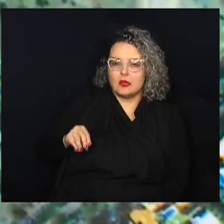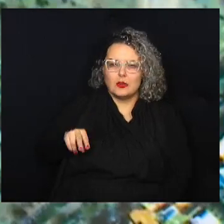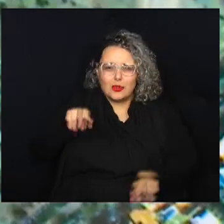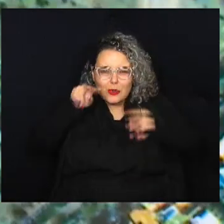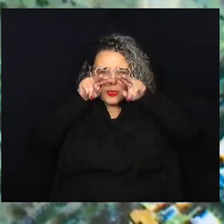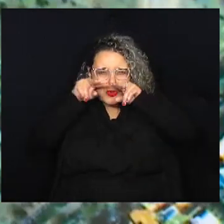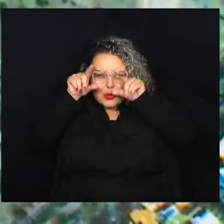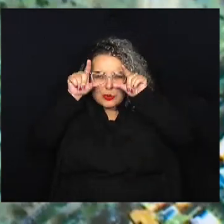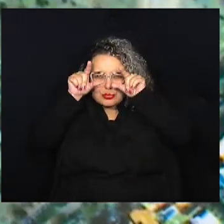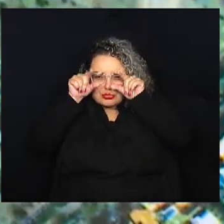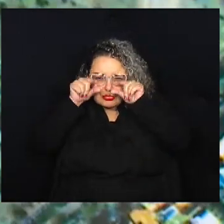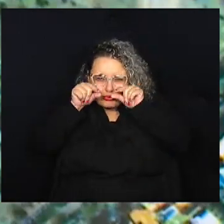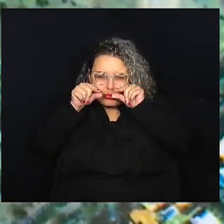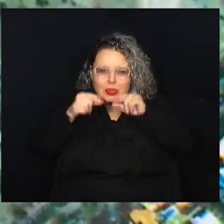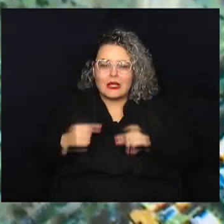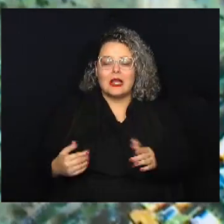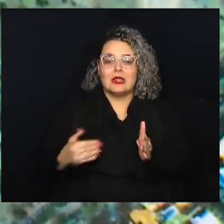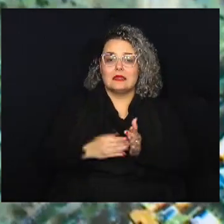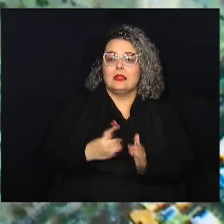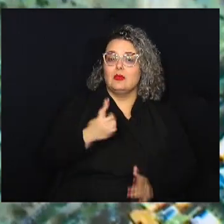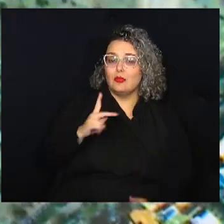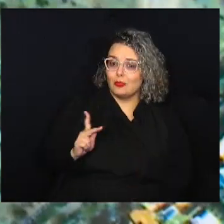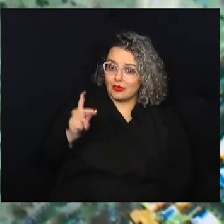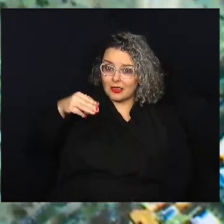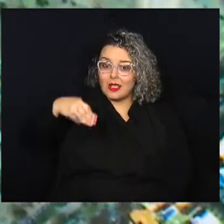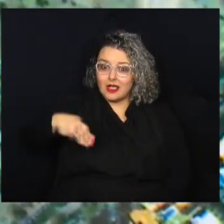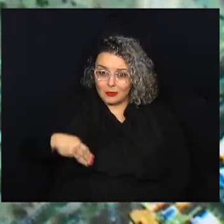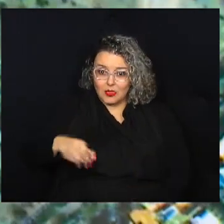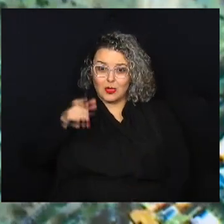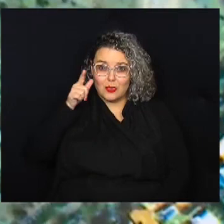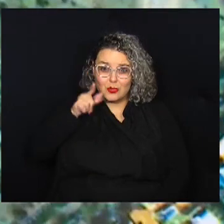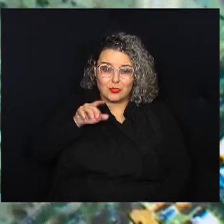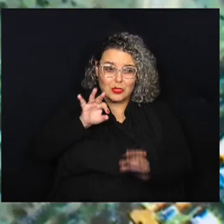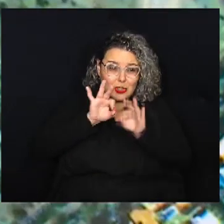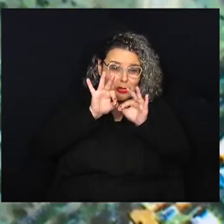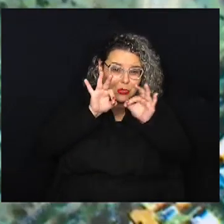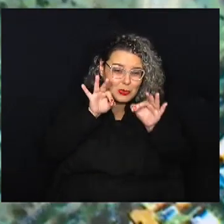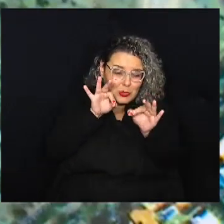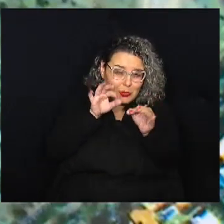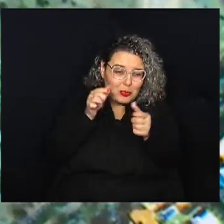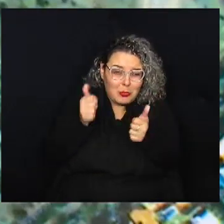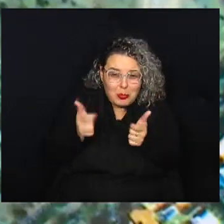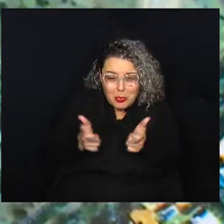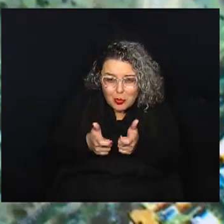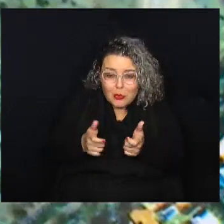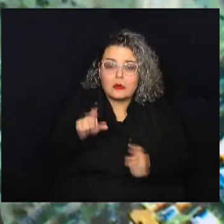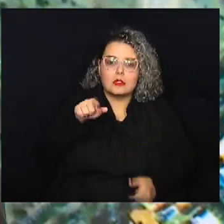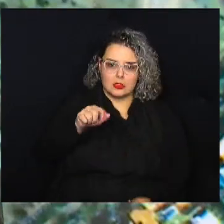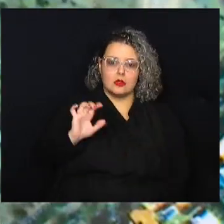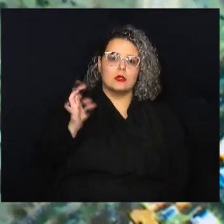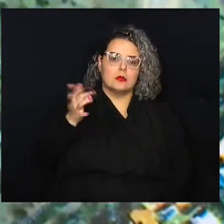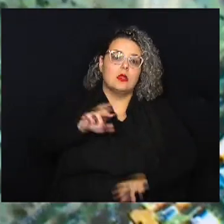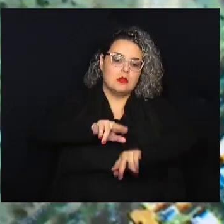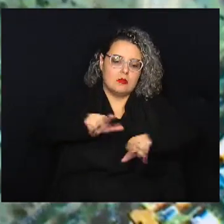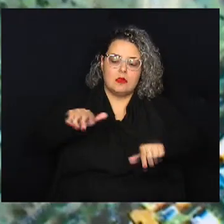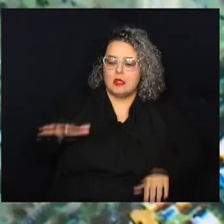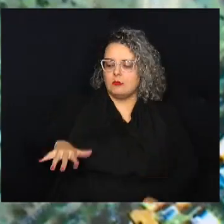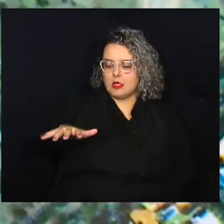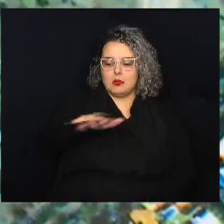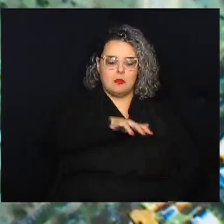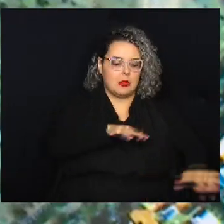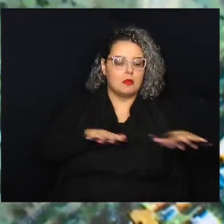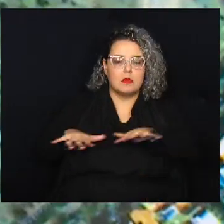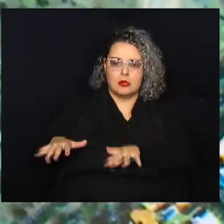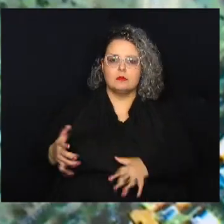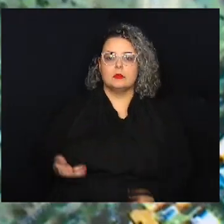o nevoeiro ele é até 1 quilômetro, quando a gente consegue enxergar numa distância muito curta, e foi o que aconteceu em várias regiões, exatamente